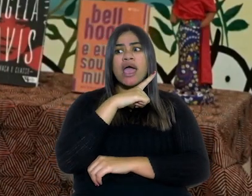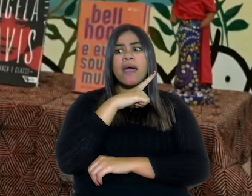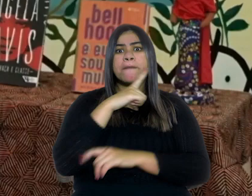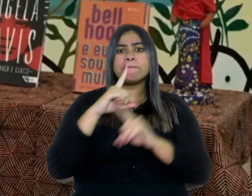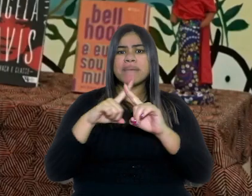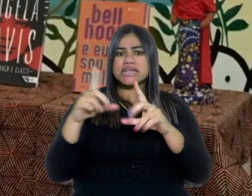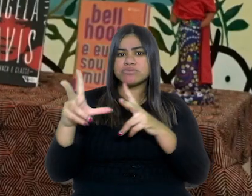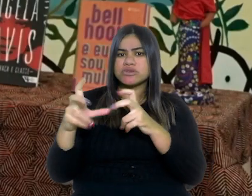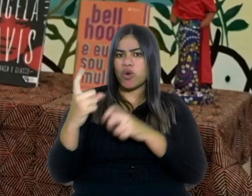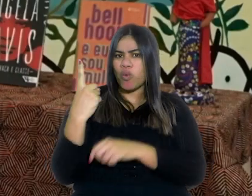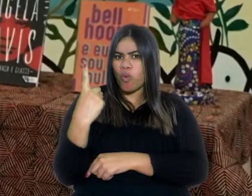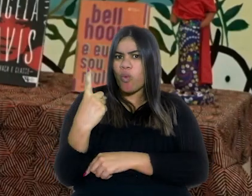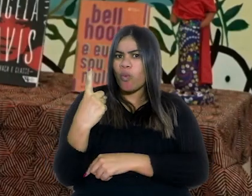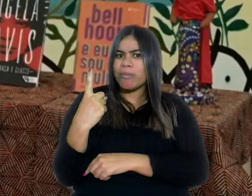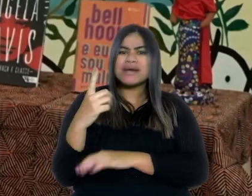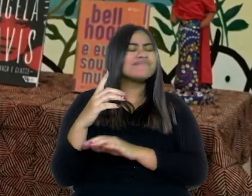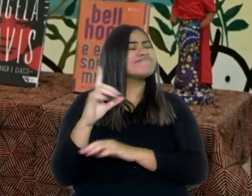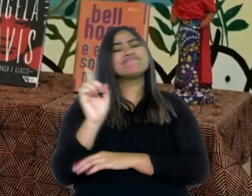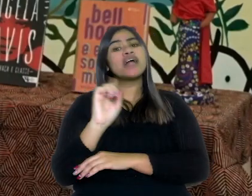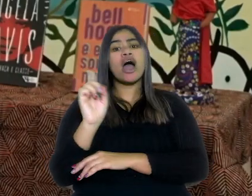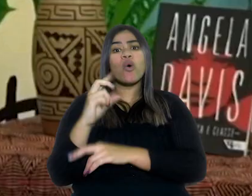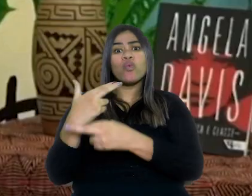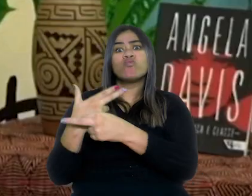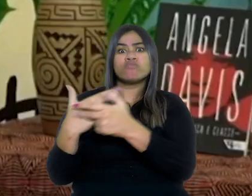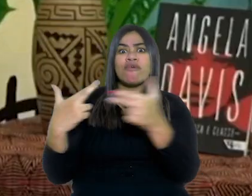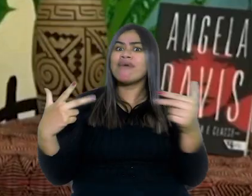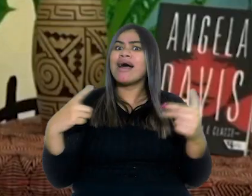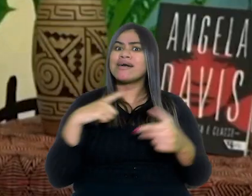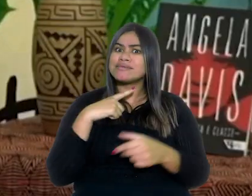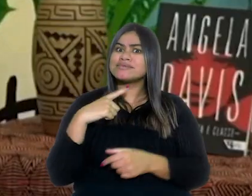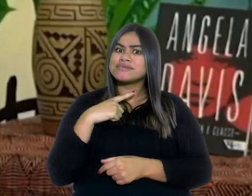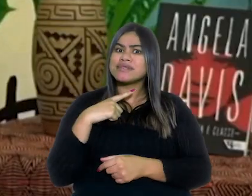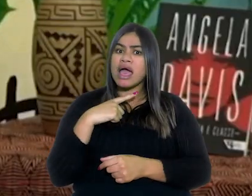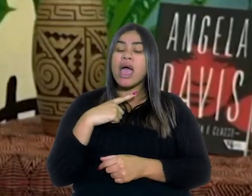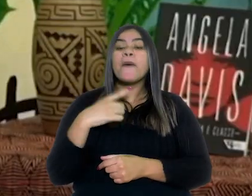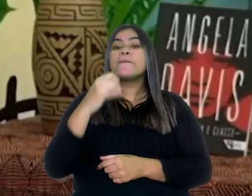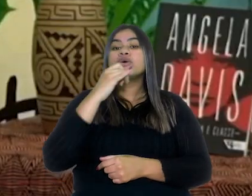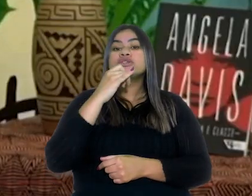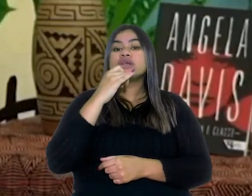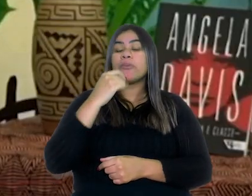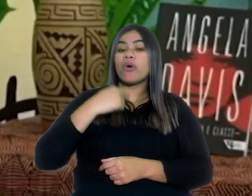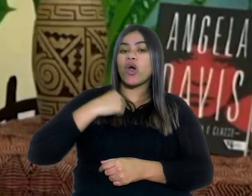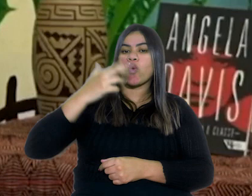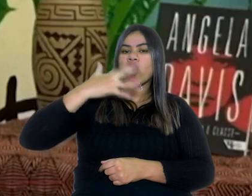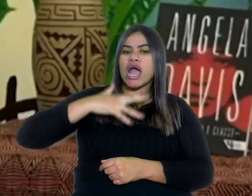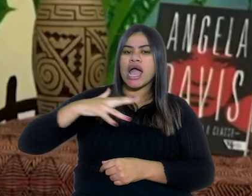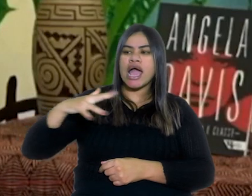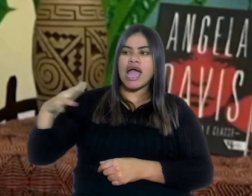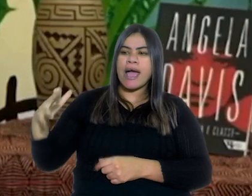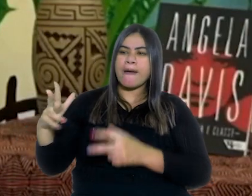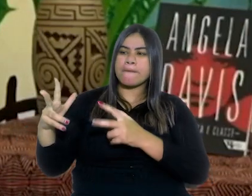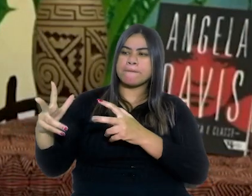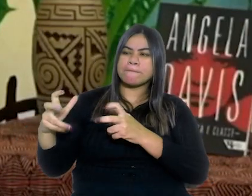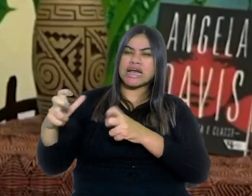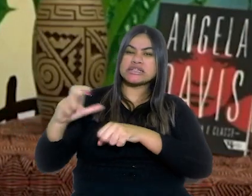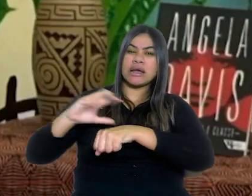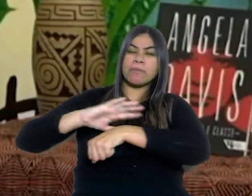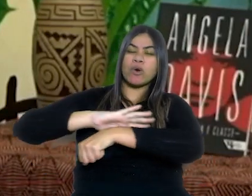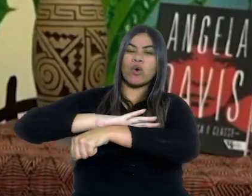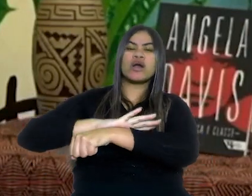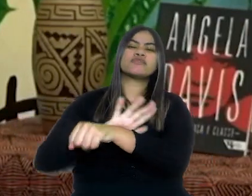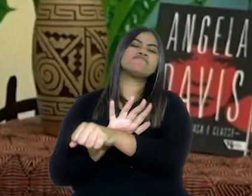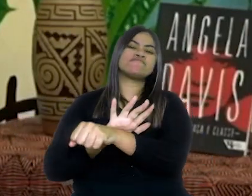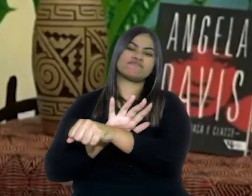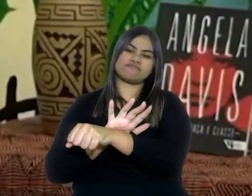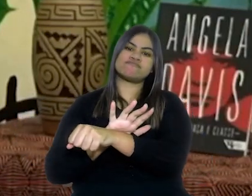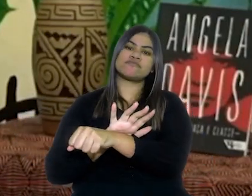educação em vários momentos, né? Desde a infância, a gente entende o racismo a partir do momento